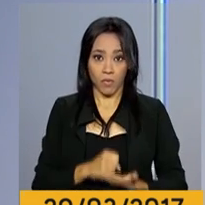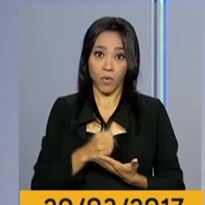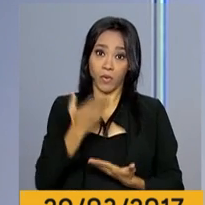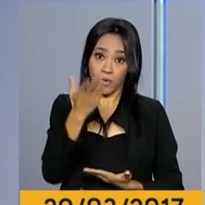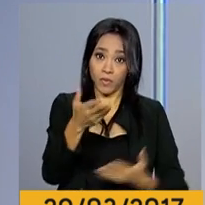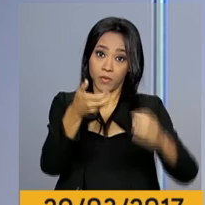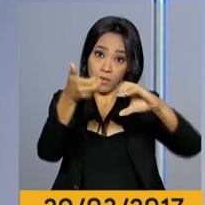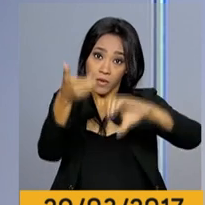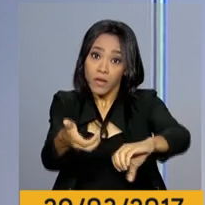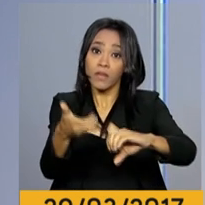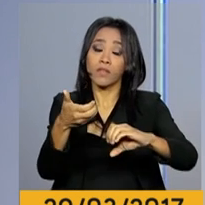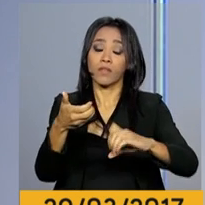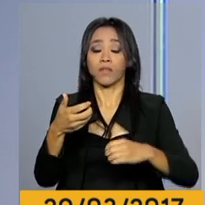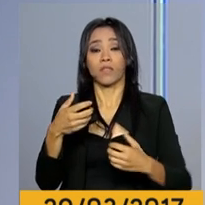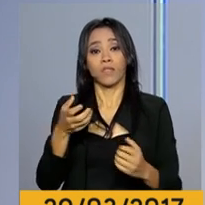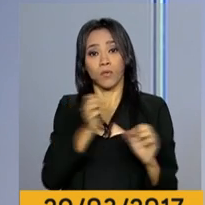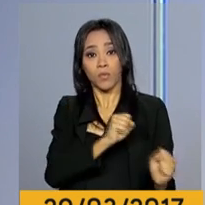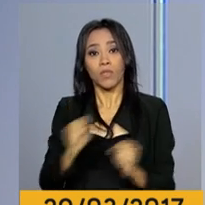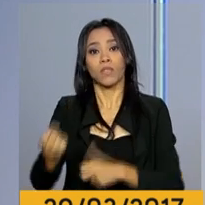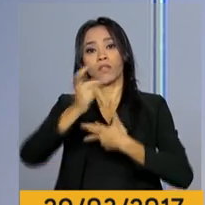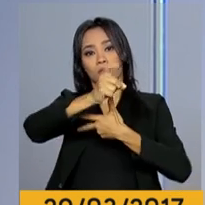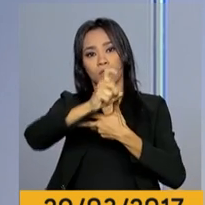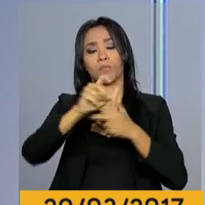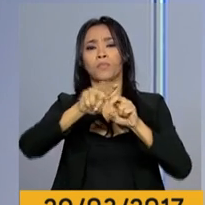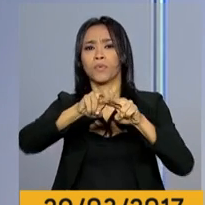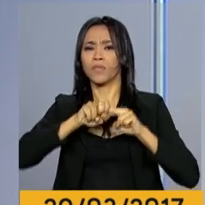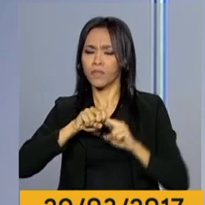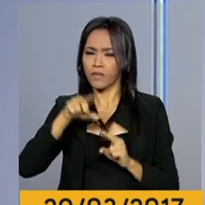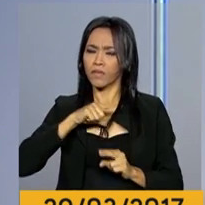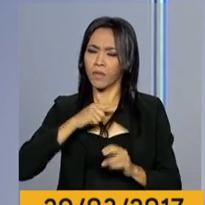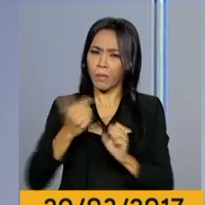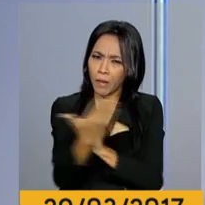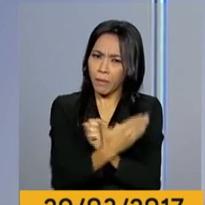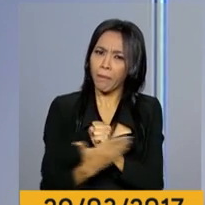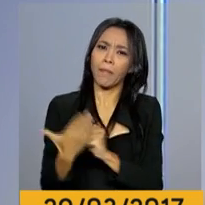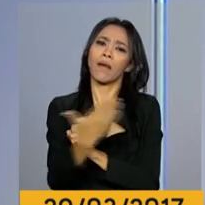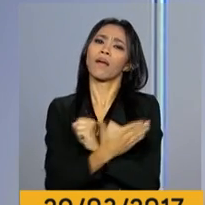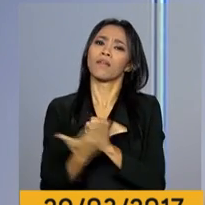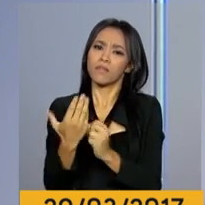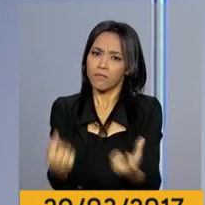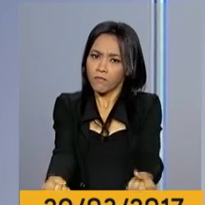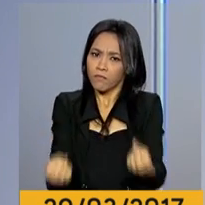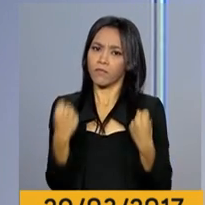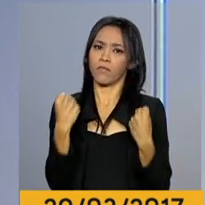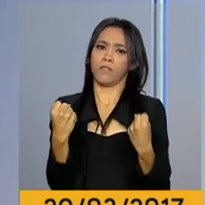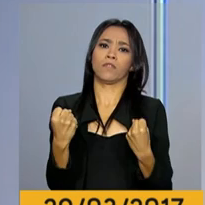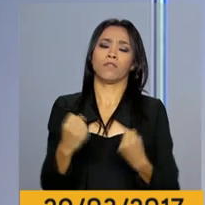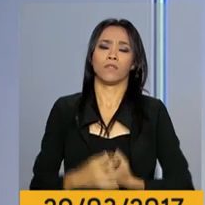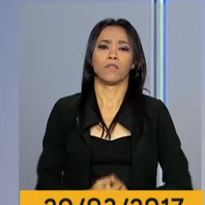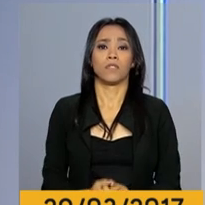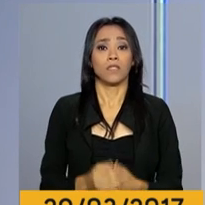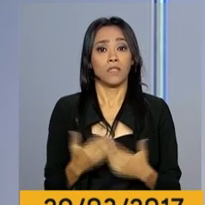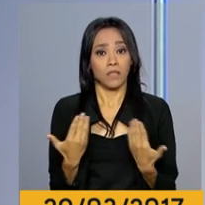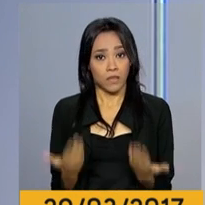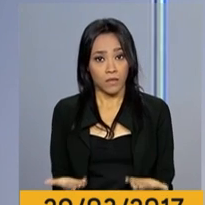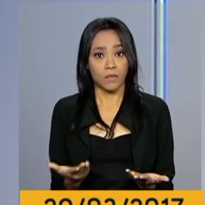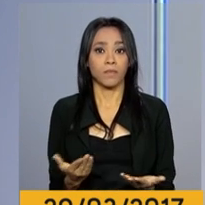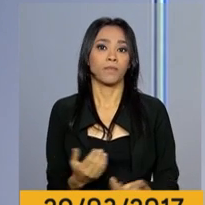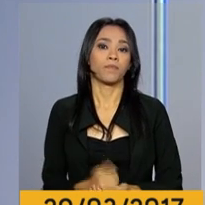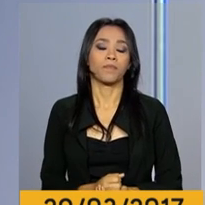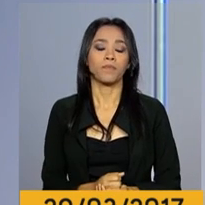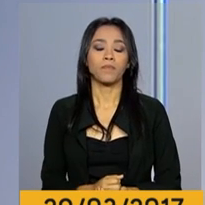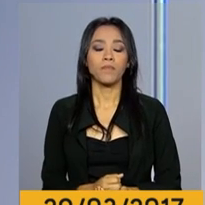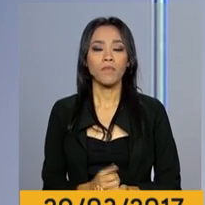isso é indispensável que você tenha uma base parlamentar é bastante sólida é interessante eu quero